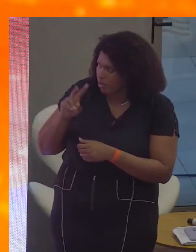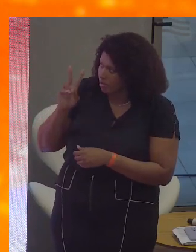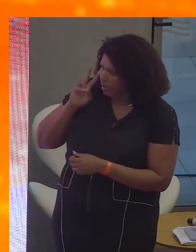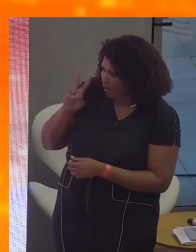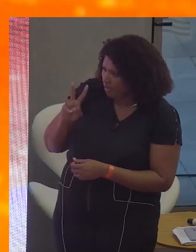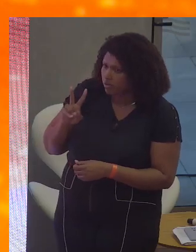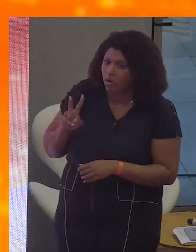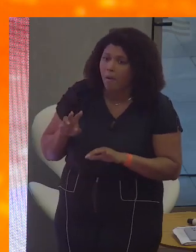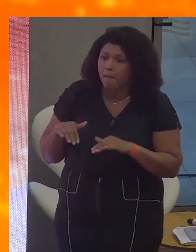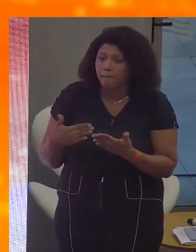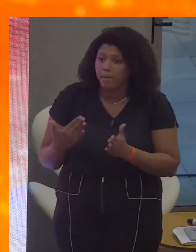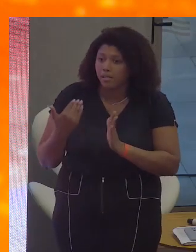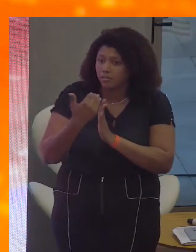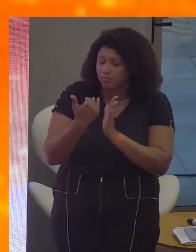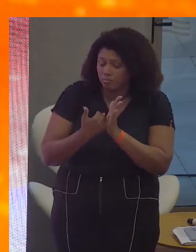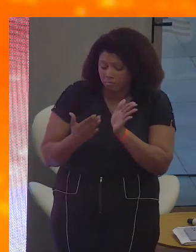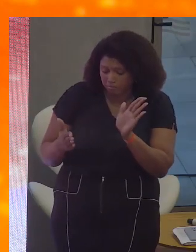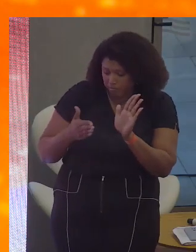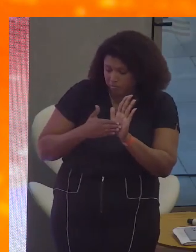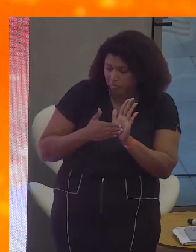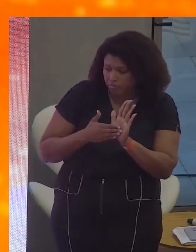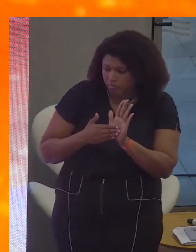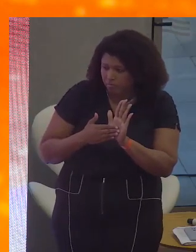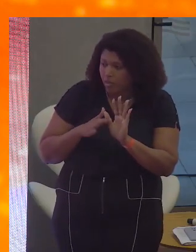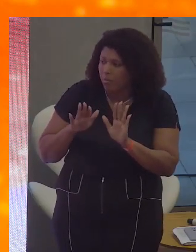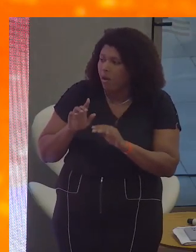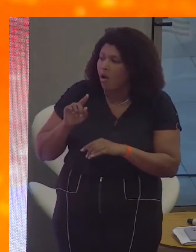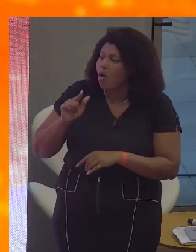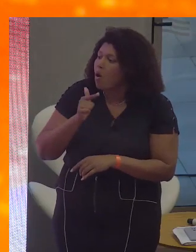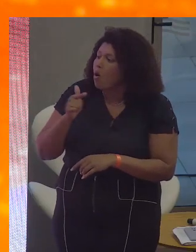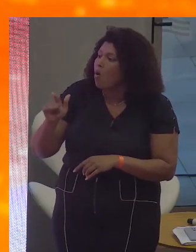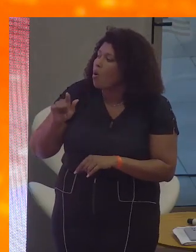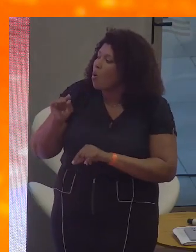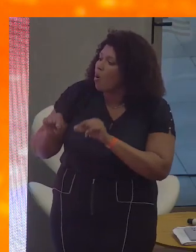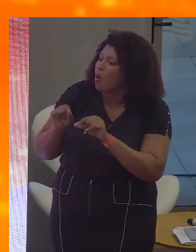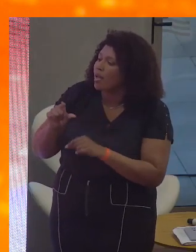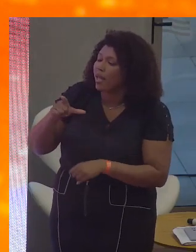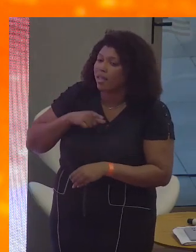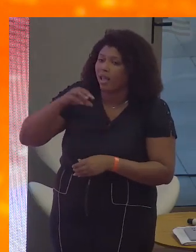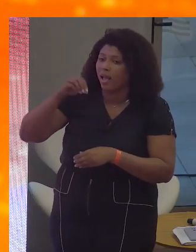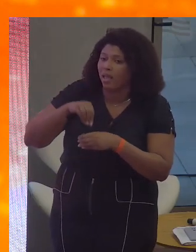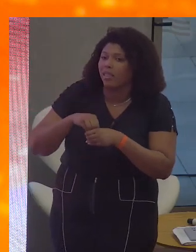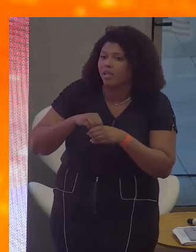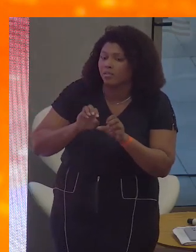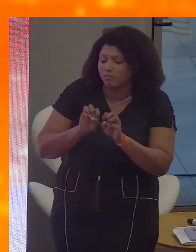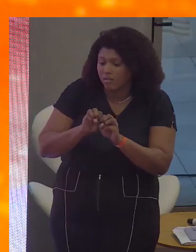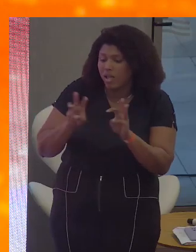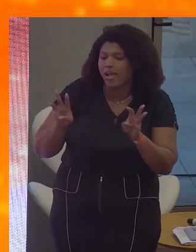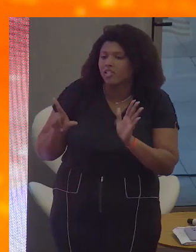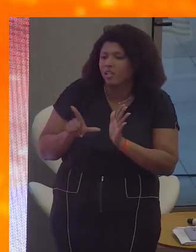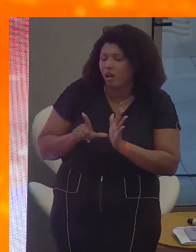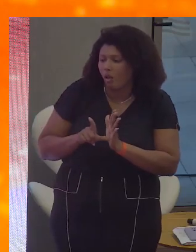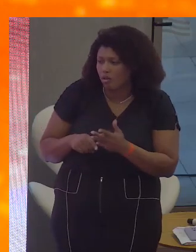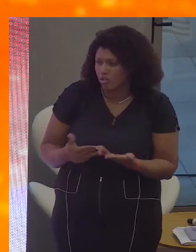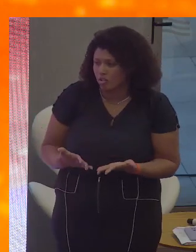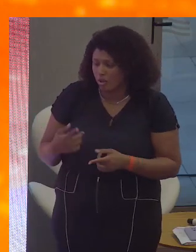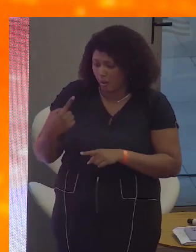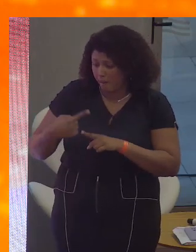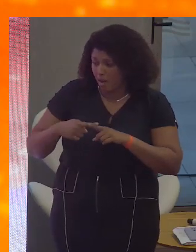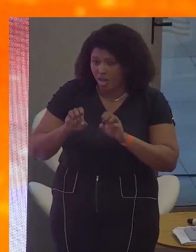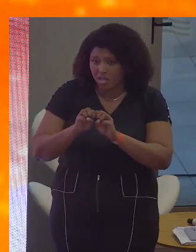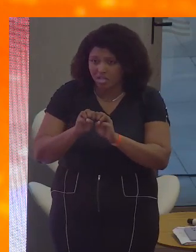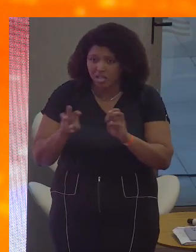alegação na embalagem. Outra é o que tem no site da loja. Porque em site